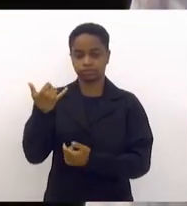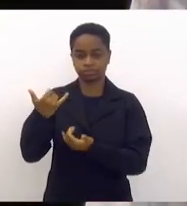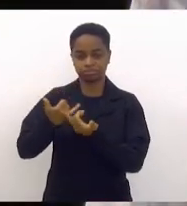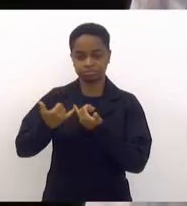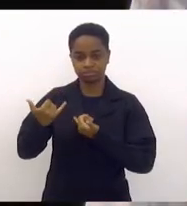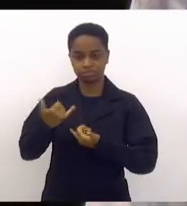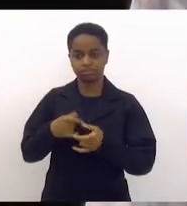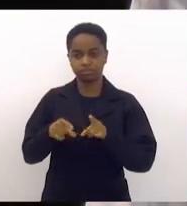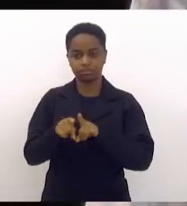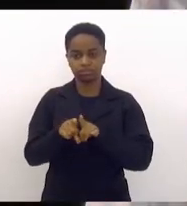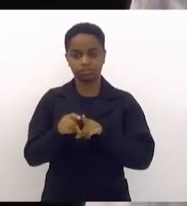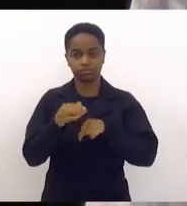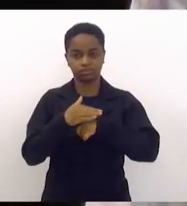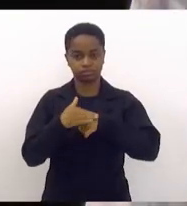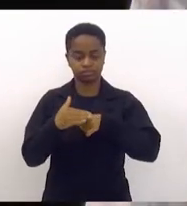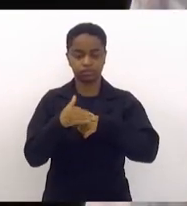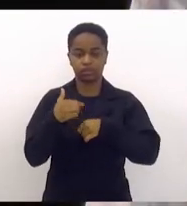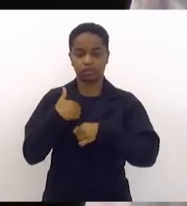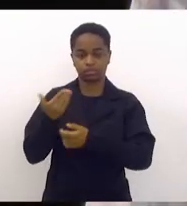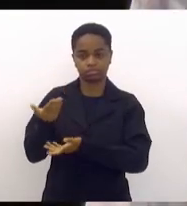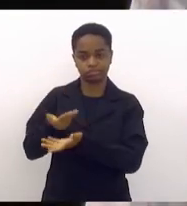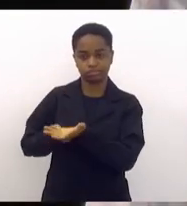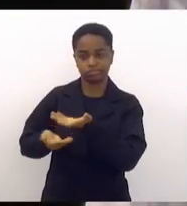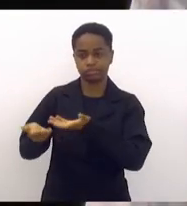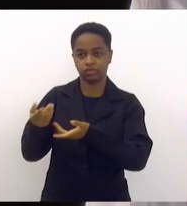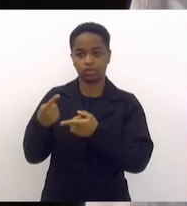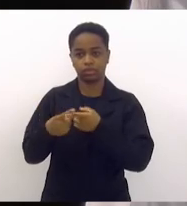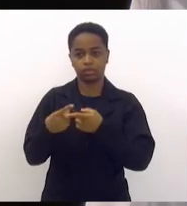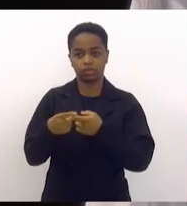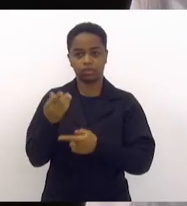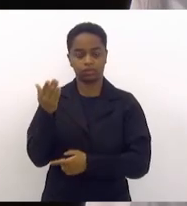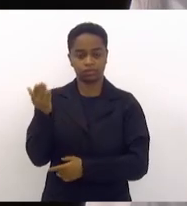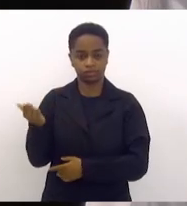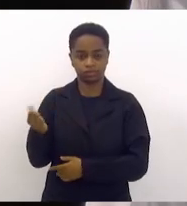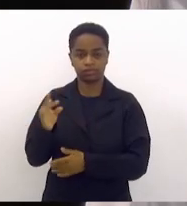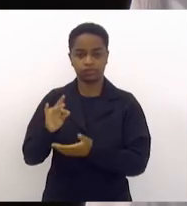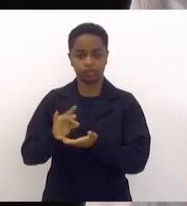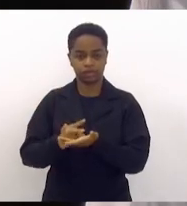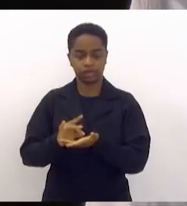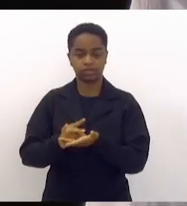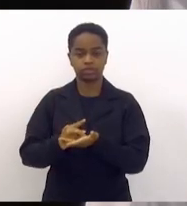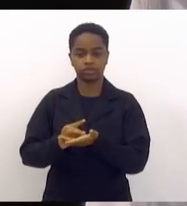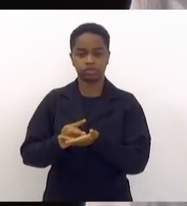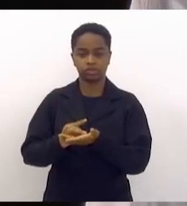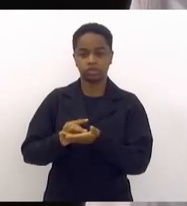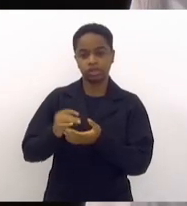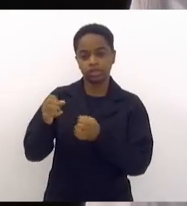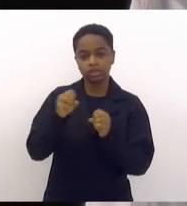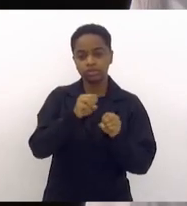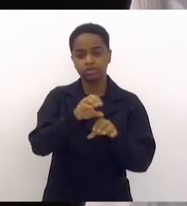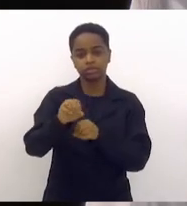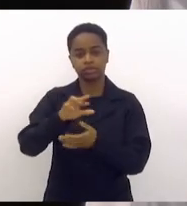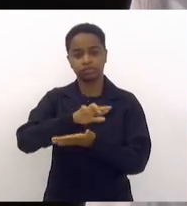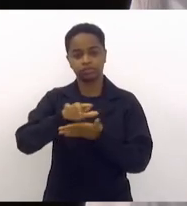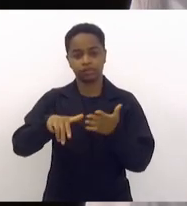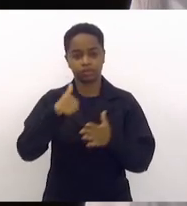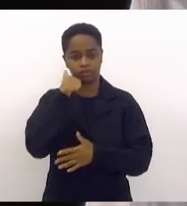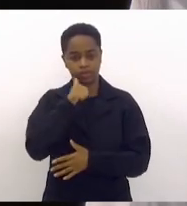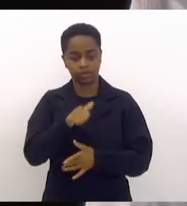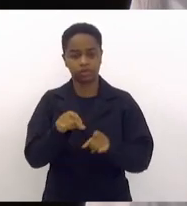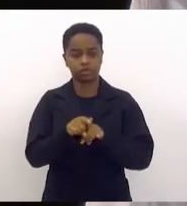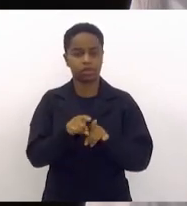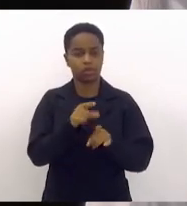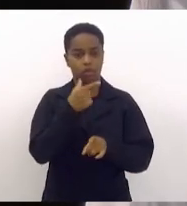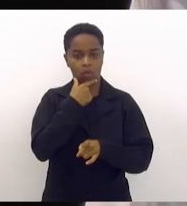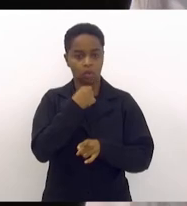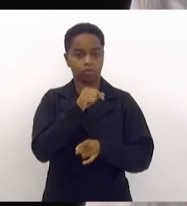que eu retribuo Verônica porque você você é uma inspiração para tantas mulheres mas também para tantos